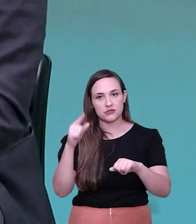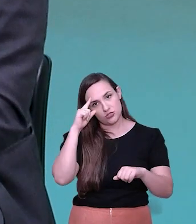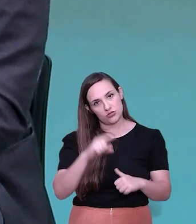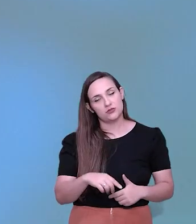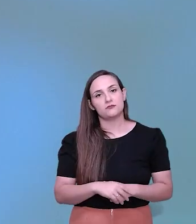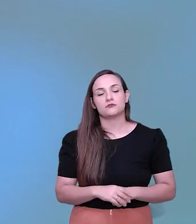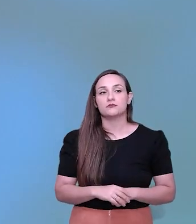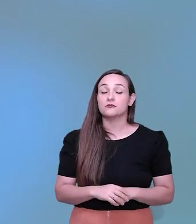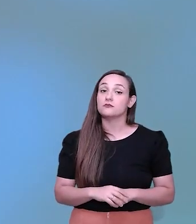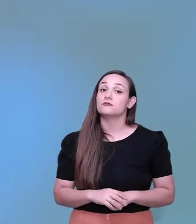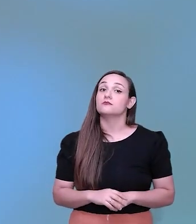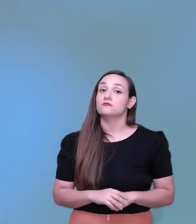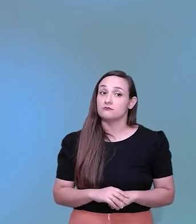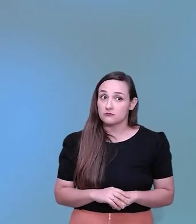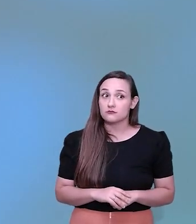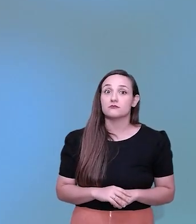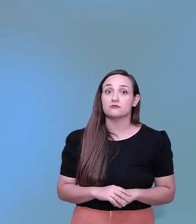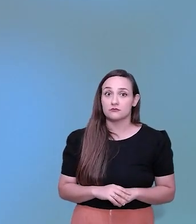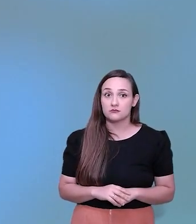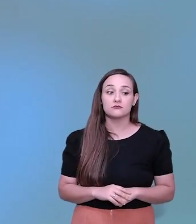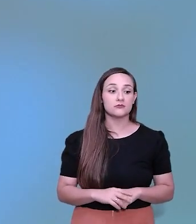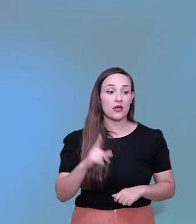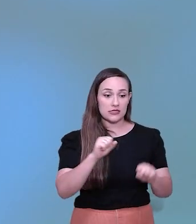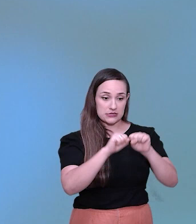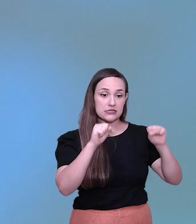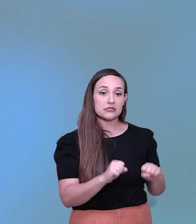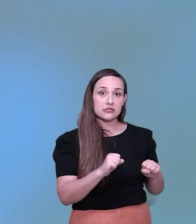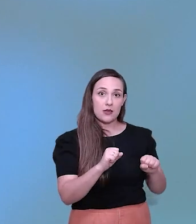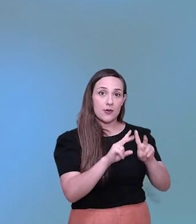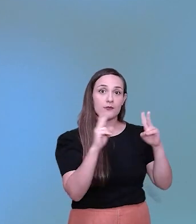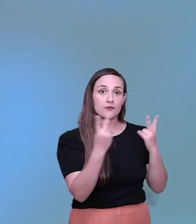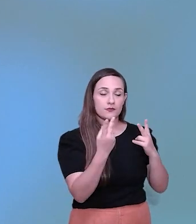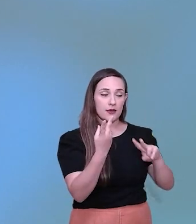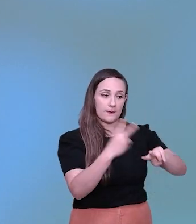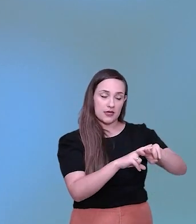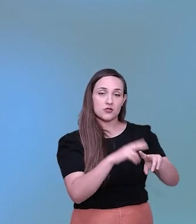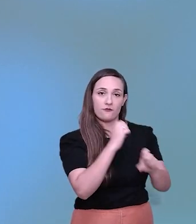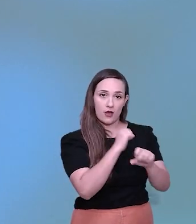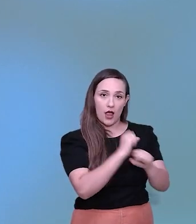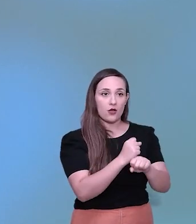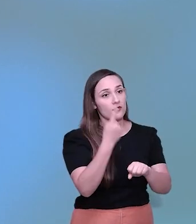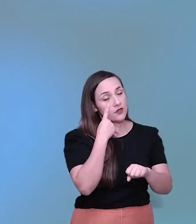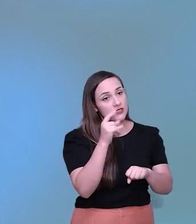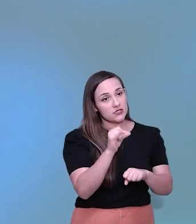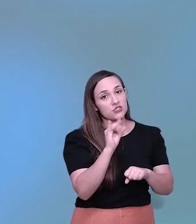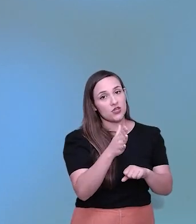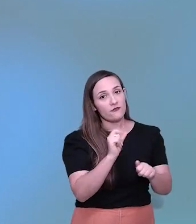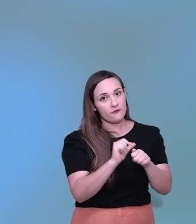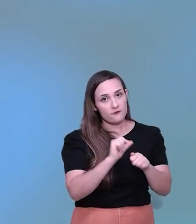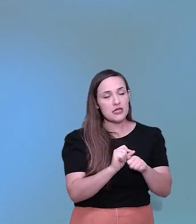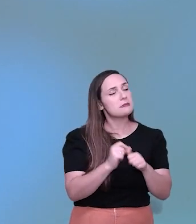no caso, seria temporário. Quer dizer, esses cálculos são feitos pelo sistema prisional e o juiz concede isso de ofício? O advogado não